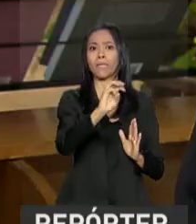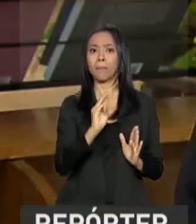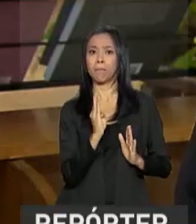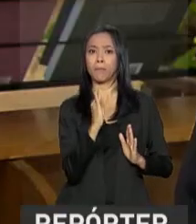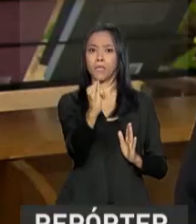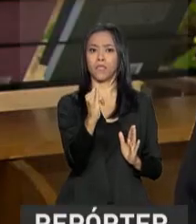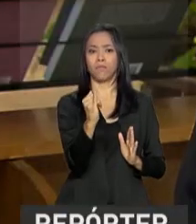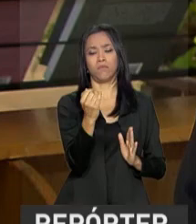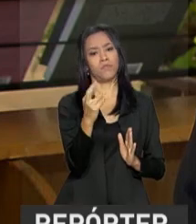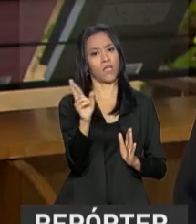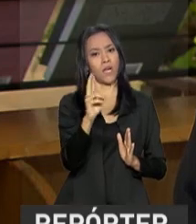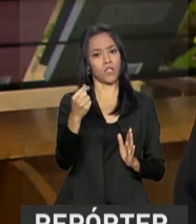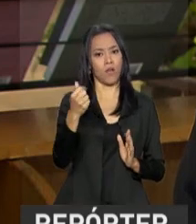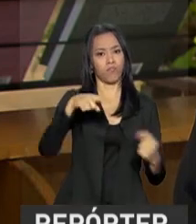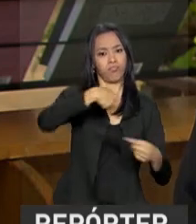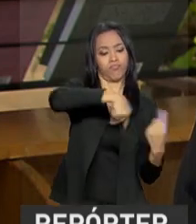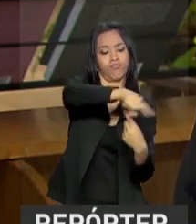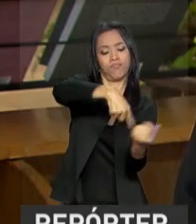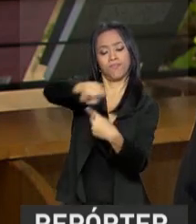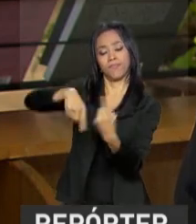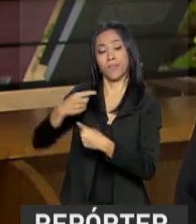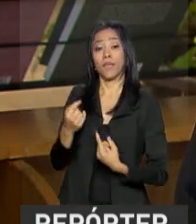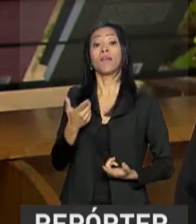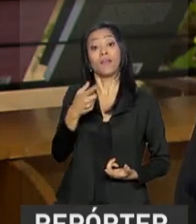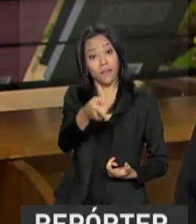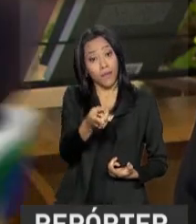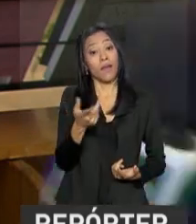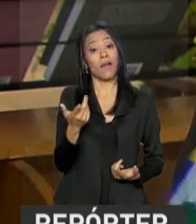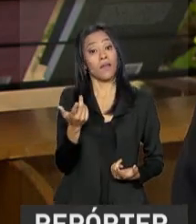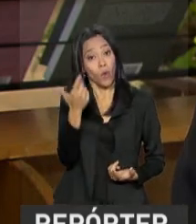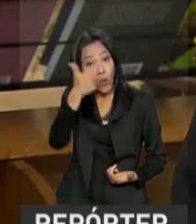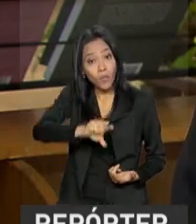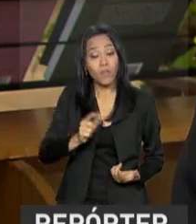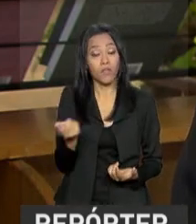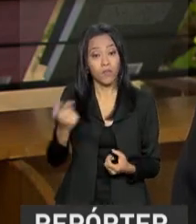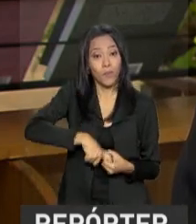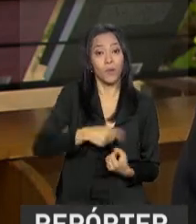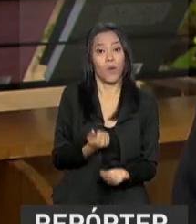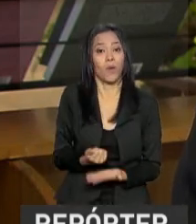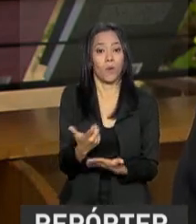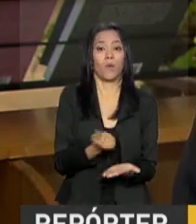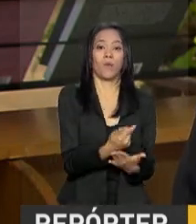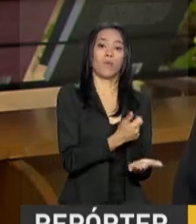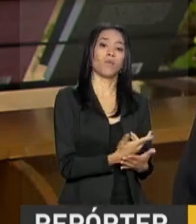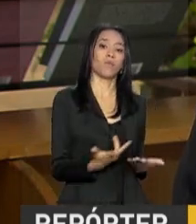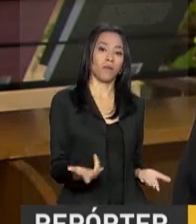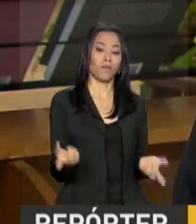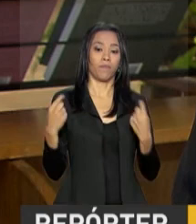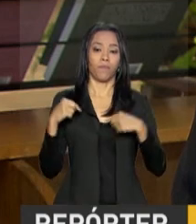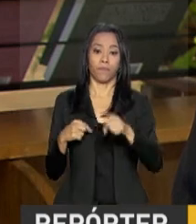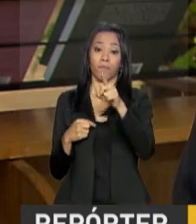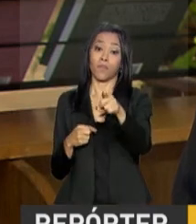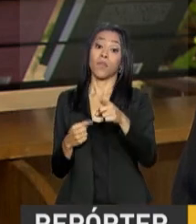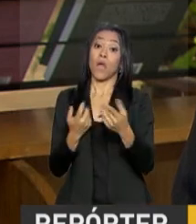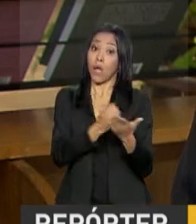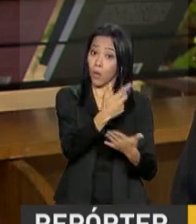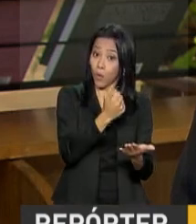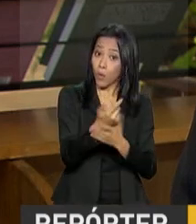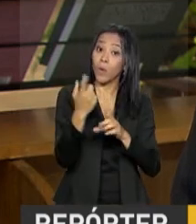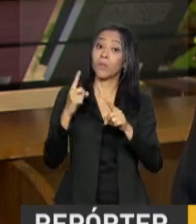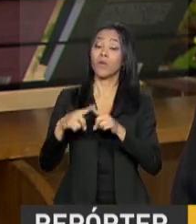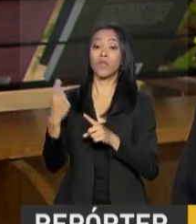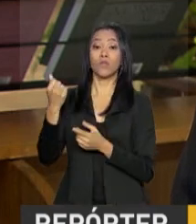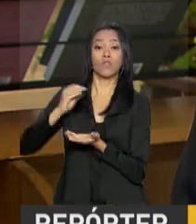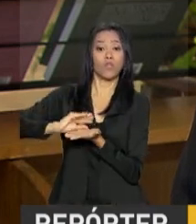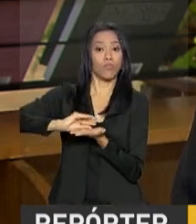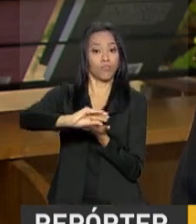o que acabou levando o consumidor de volta para o mercado o consumo e investimento foram os principais responsáveis pela retomada